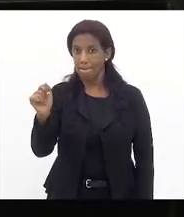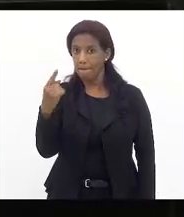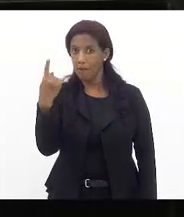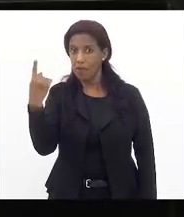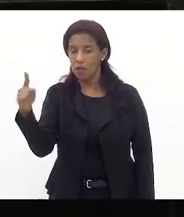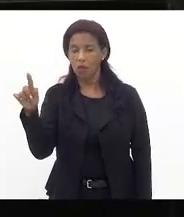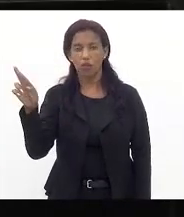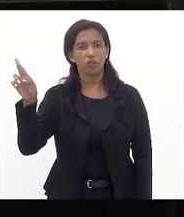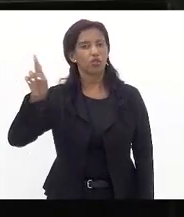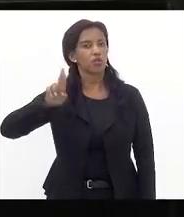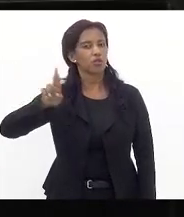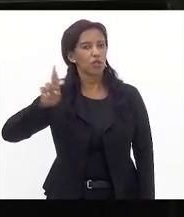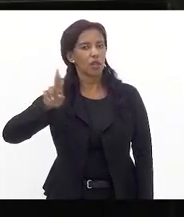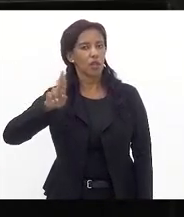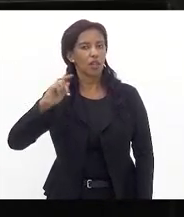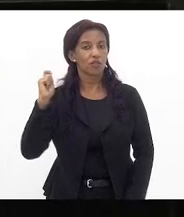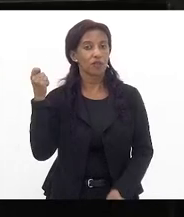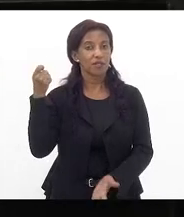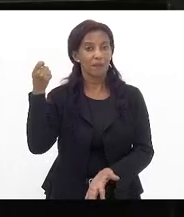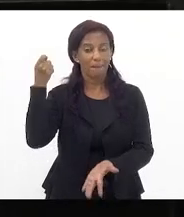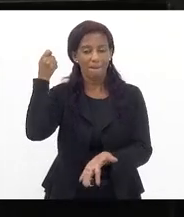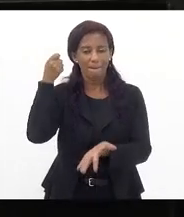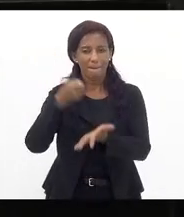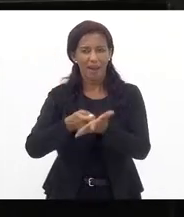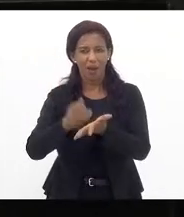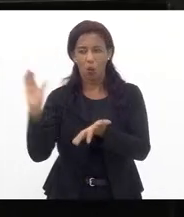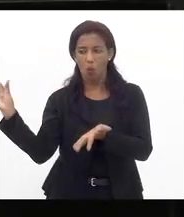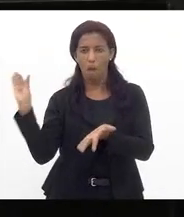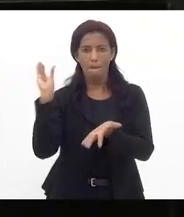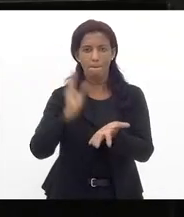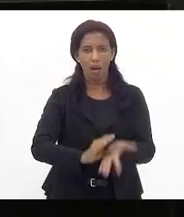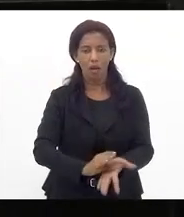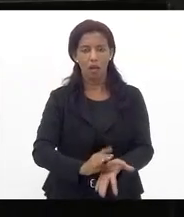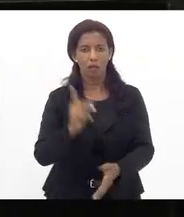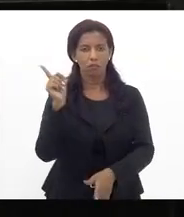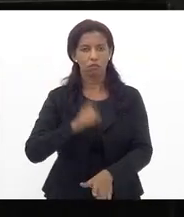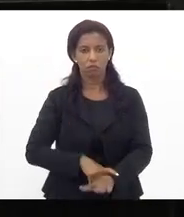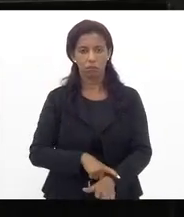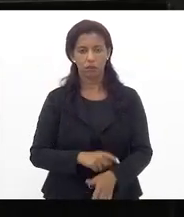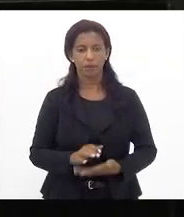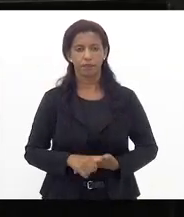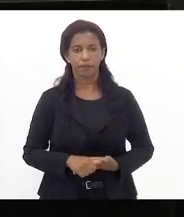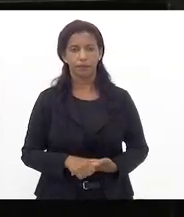bilhões de reais que devem ser pagos de uma só vez.